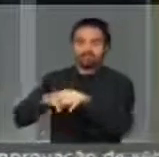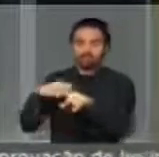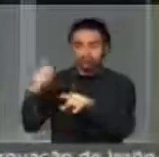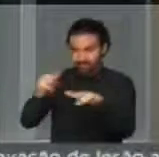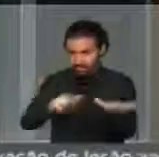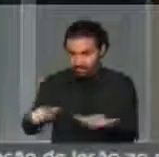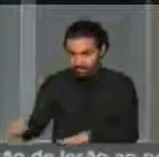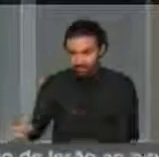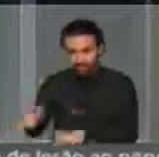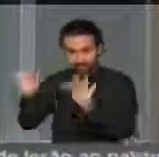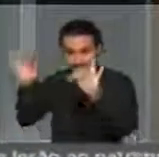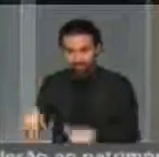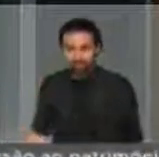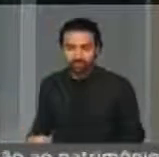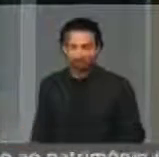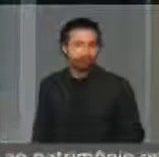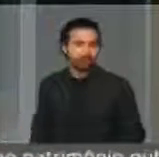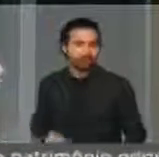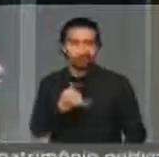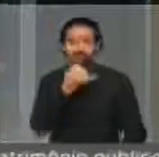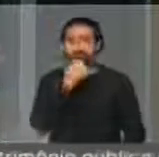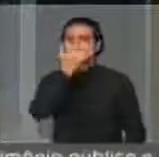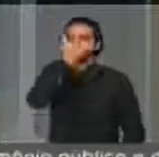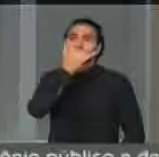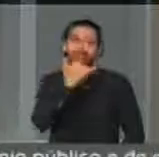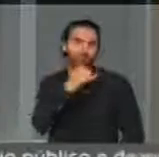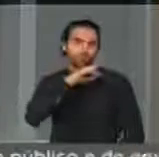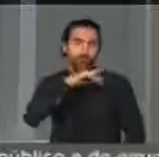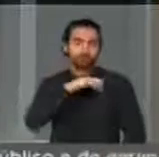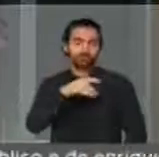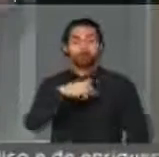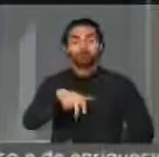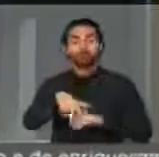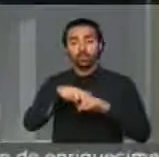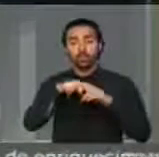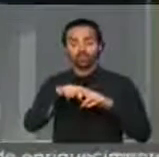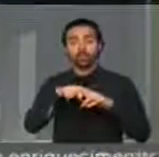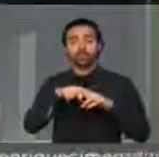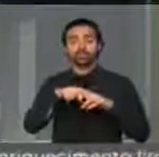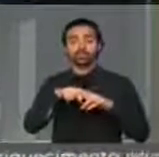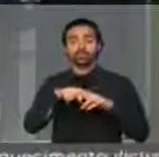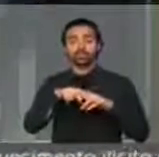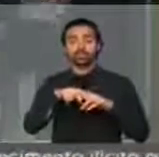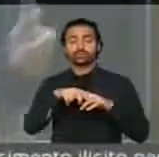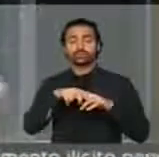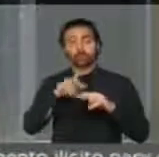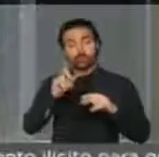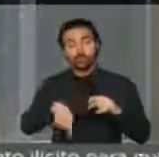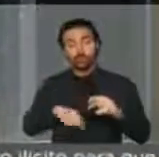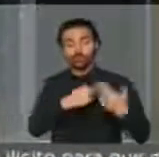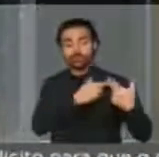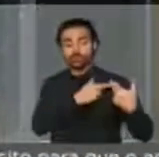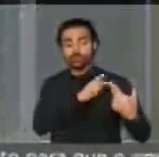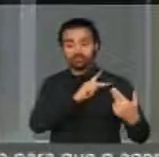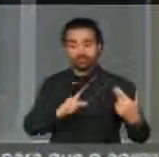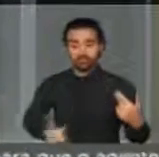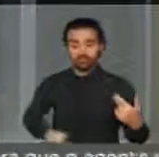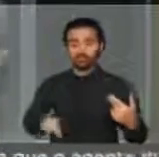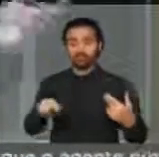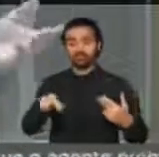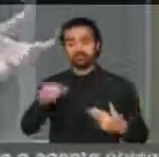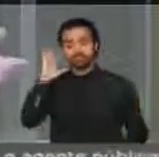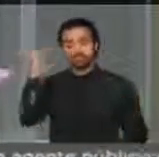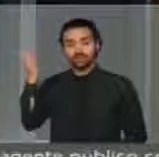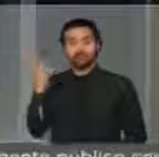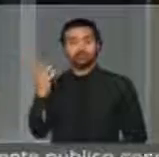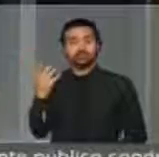ser uma grande frustração já anunciada até. Portanto, como cabe ao presidente submeter ao plenário esta decisão,